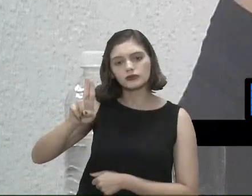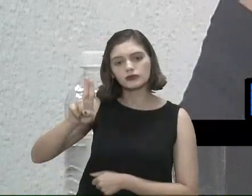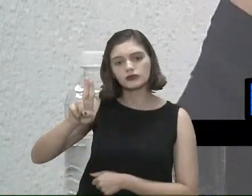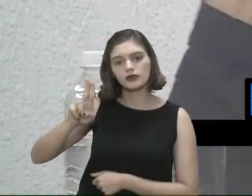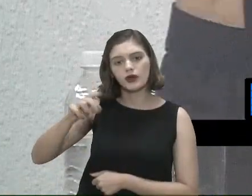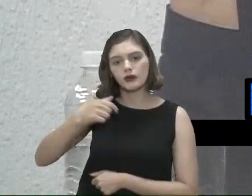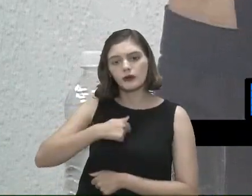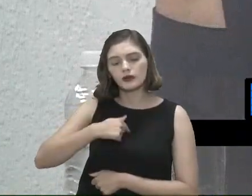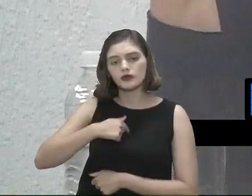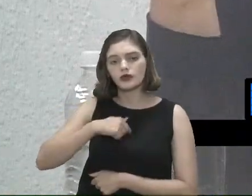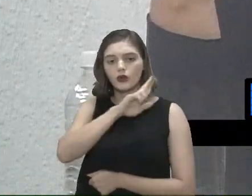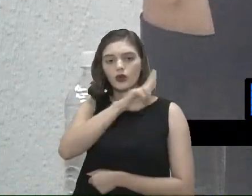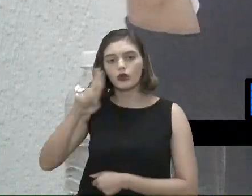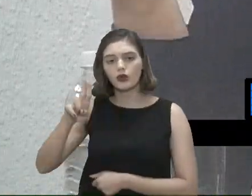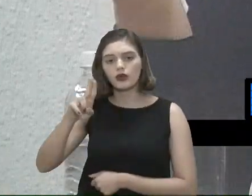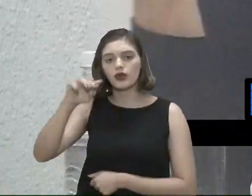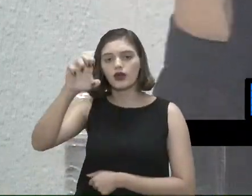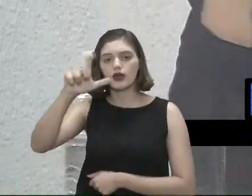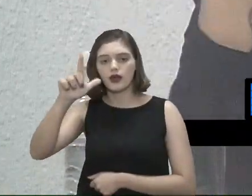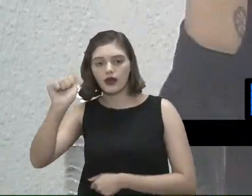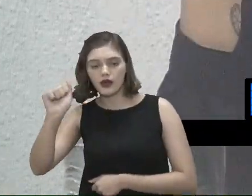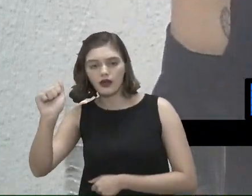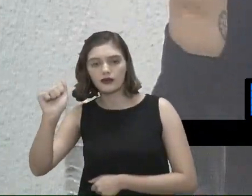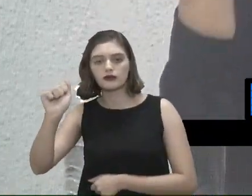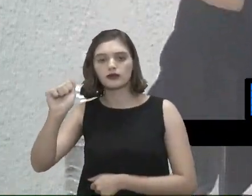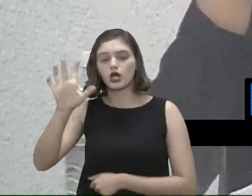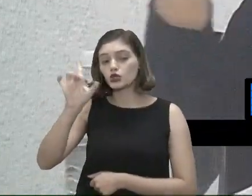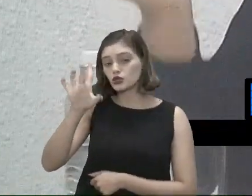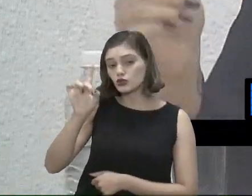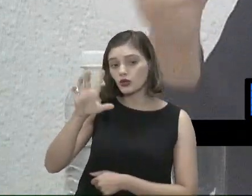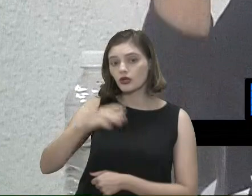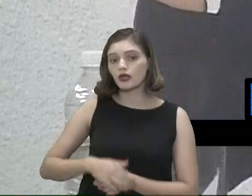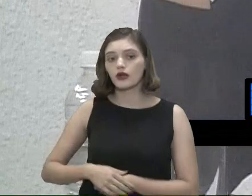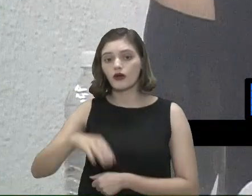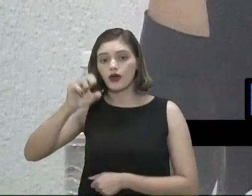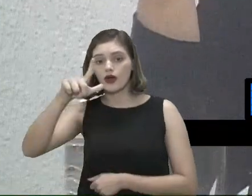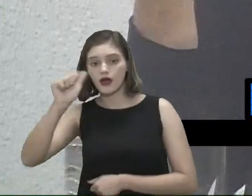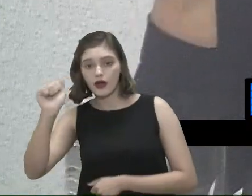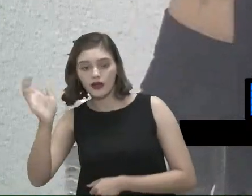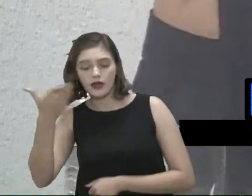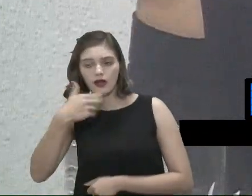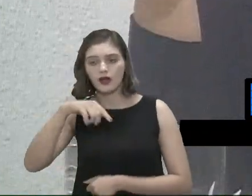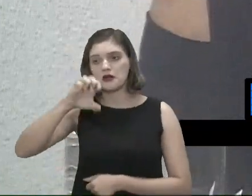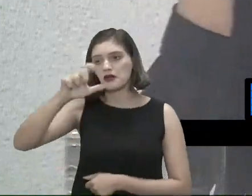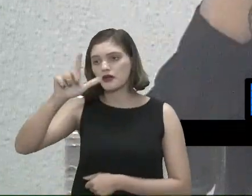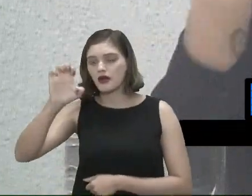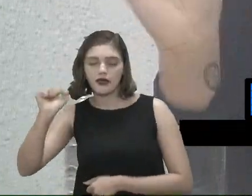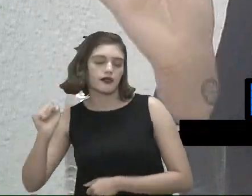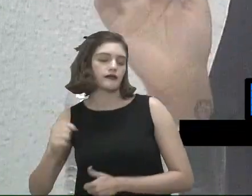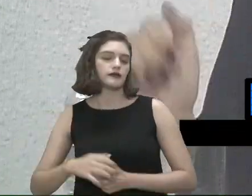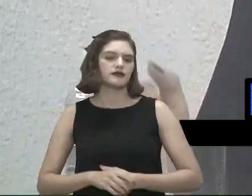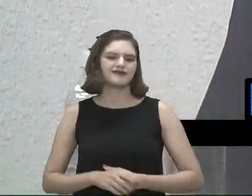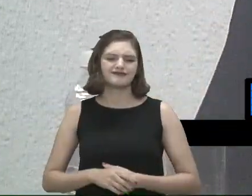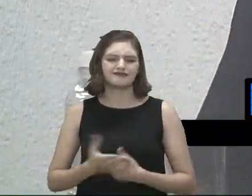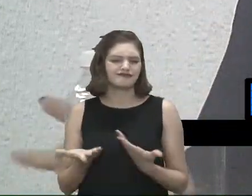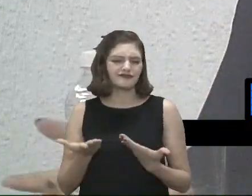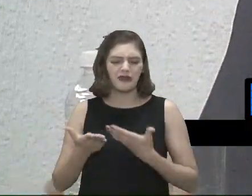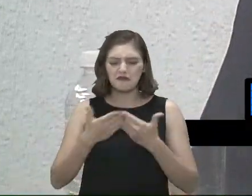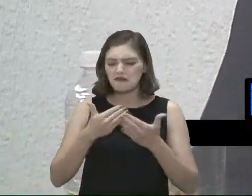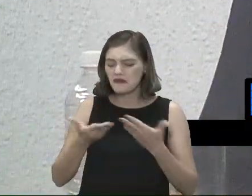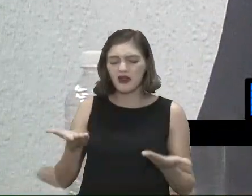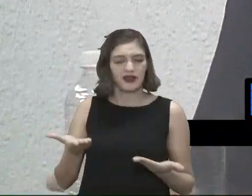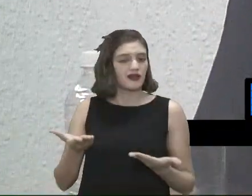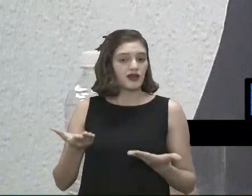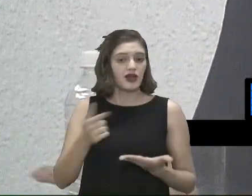faz sentido ser chamada por ela somente, ou ela e ele, ou todos os pronomes, ou elo dele. Enfim, então eu vou ter